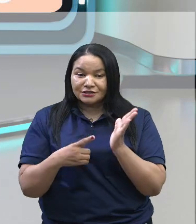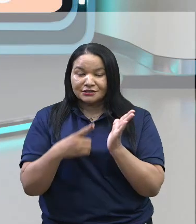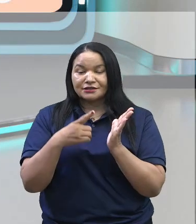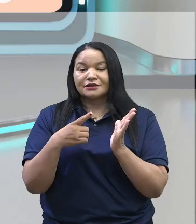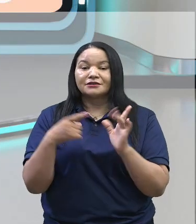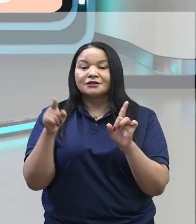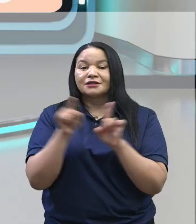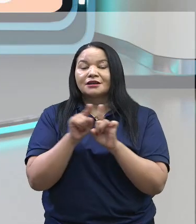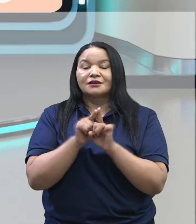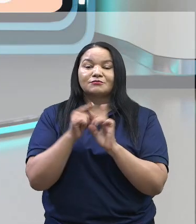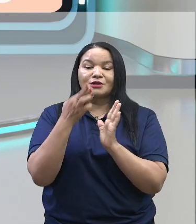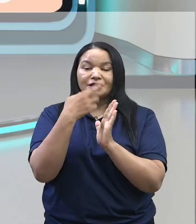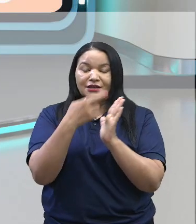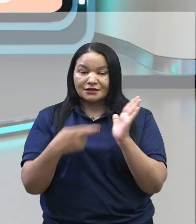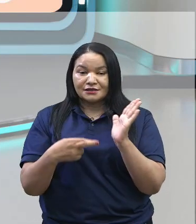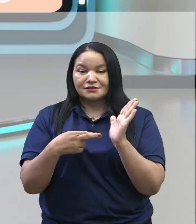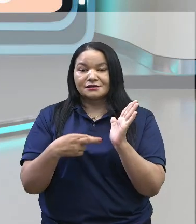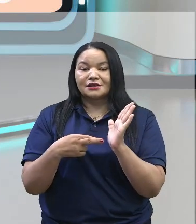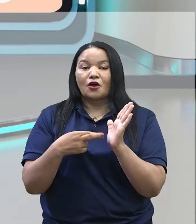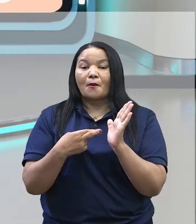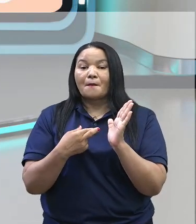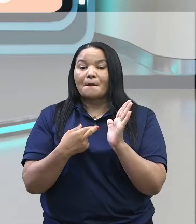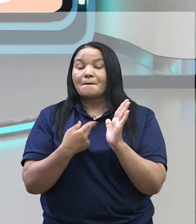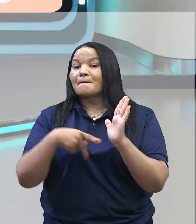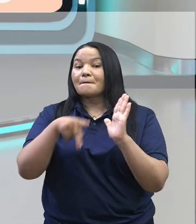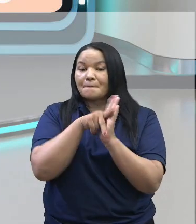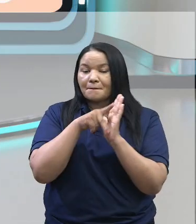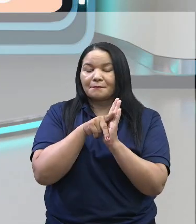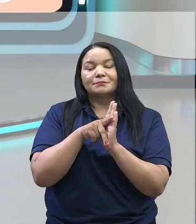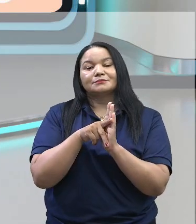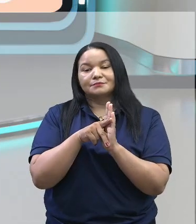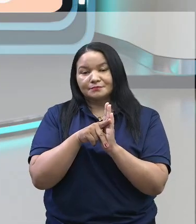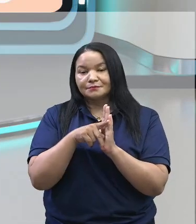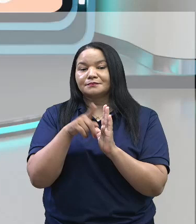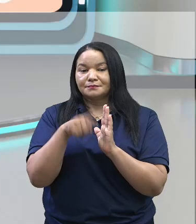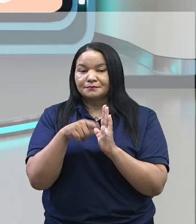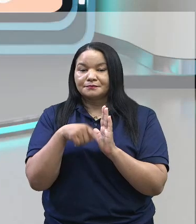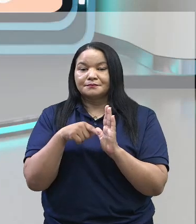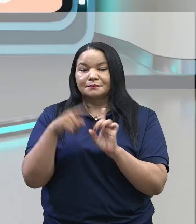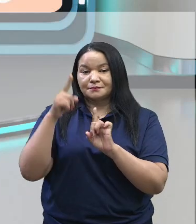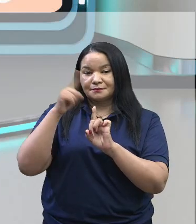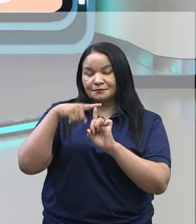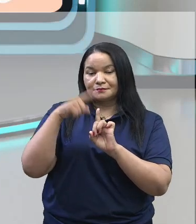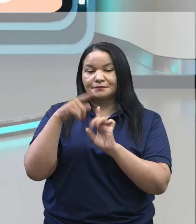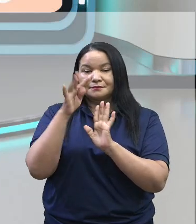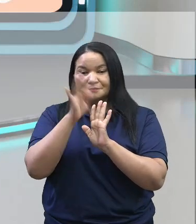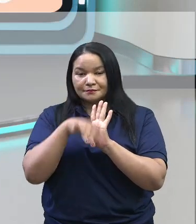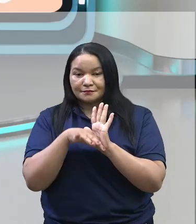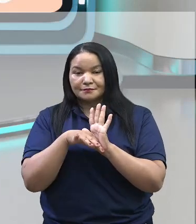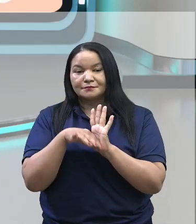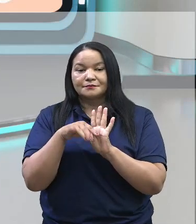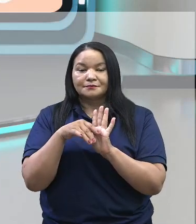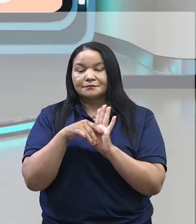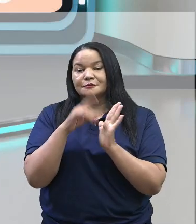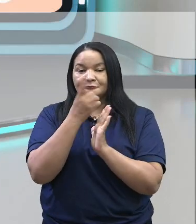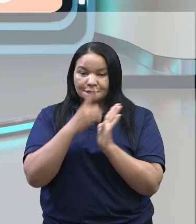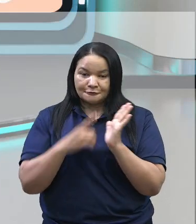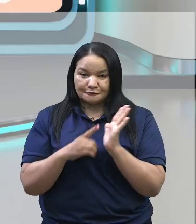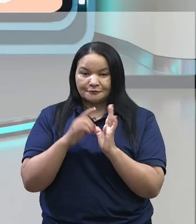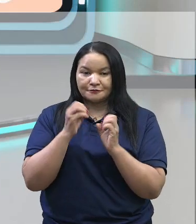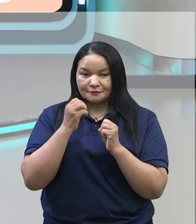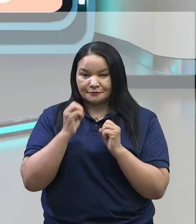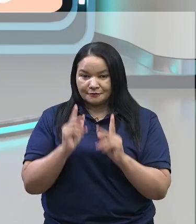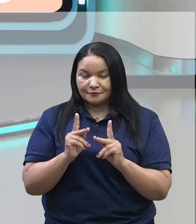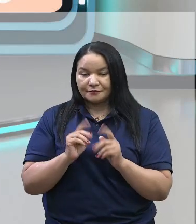redação, em particular, ela faz parte desse universo, da tipologia textual dissertativa.